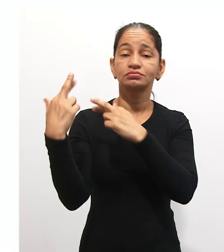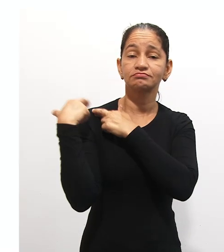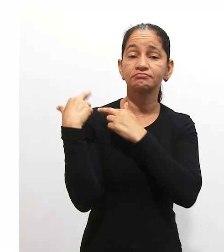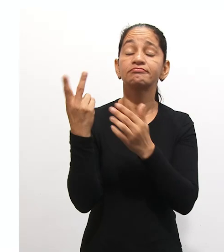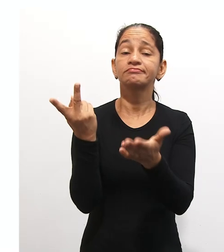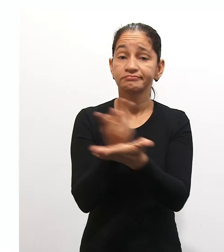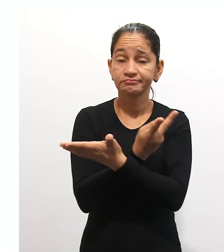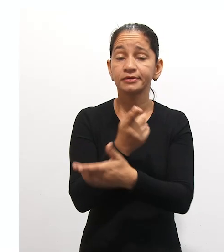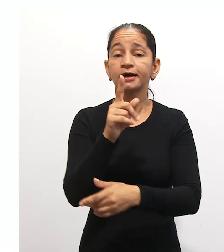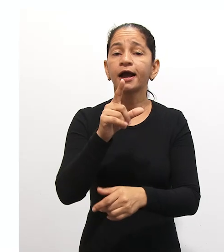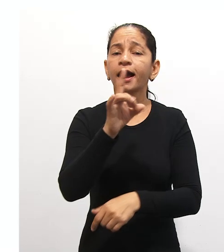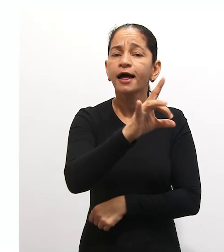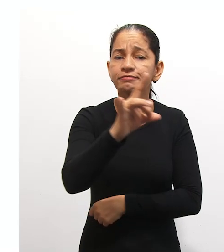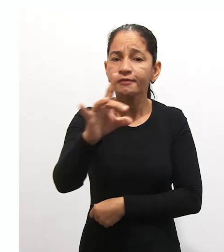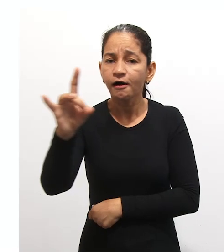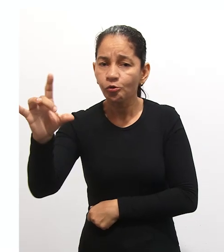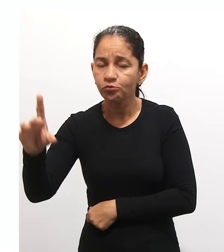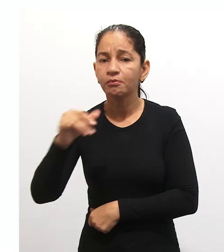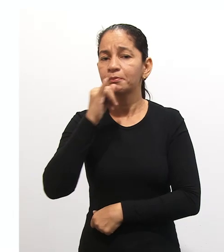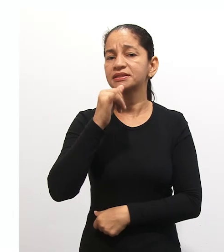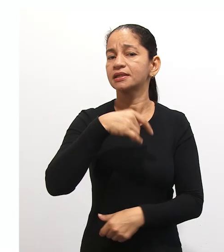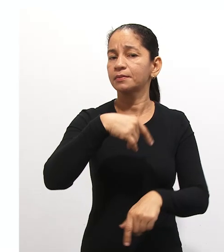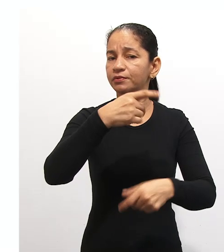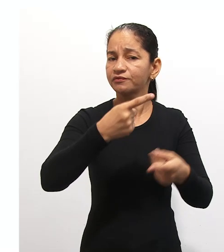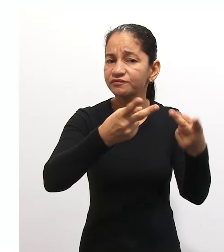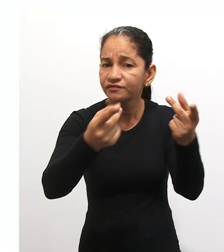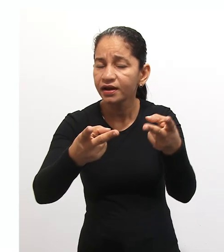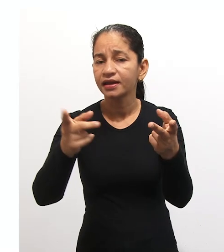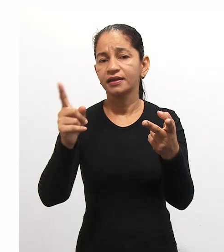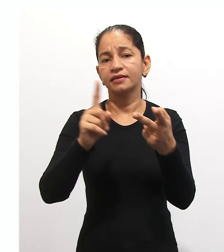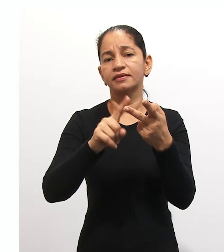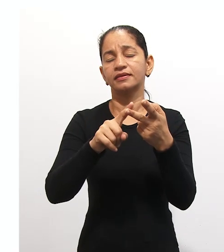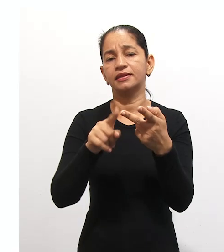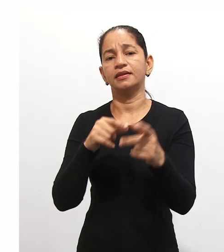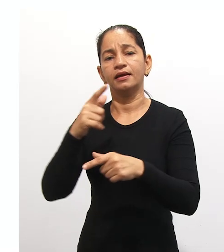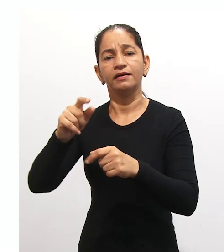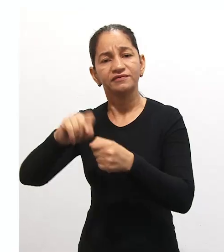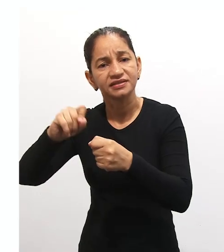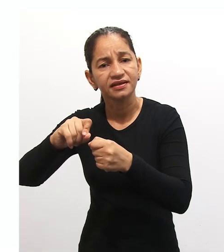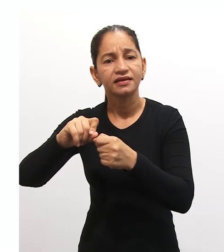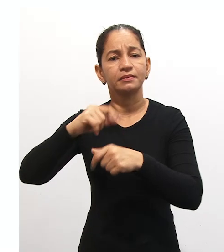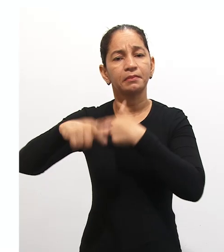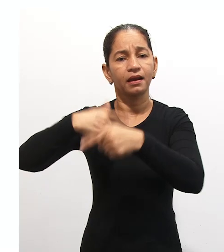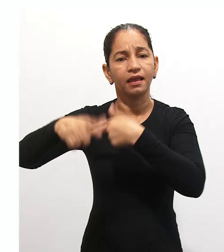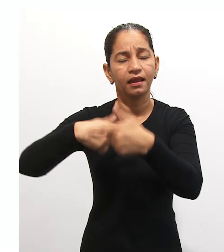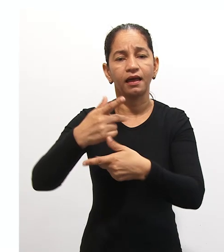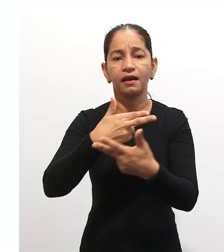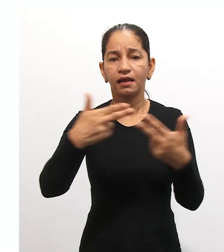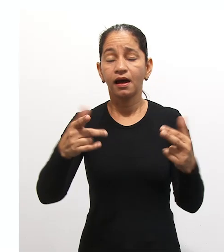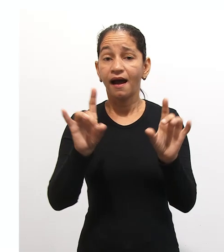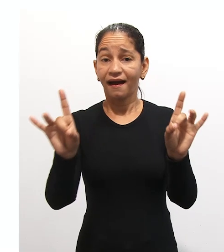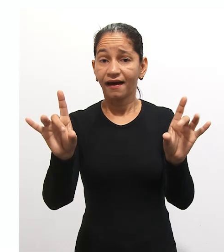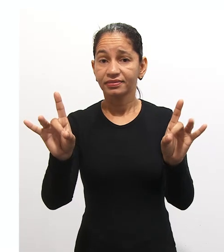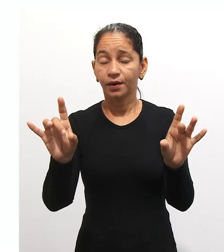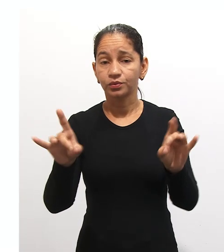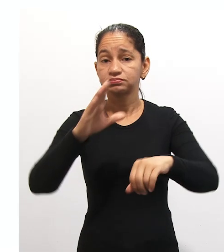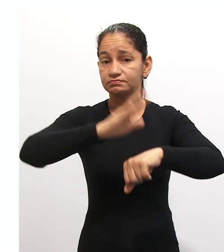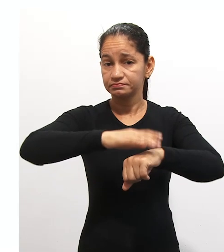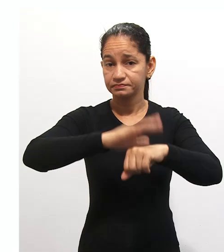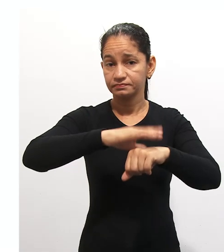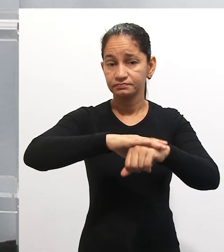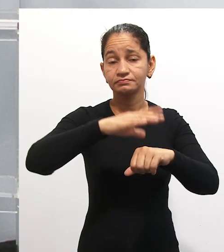cada setor, seja produção, venda, logística, passa a ter metas e seus orçamentos próprios.